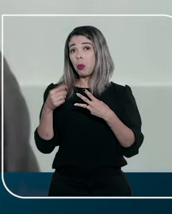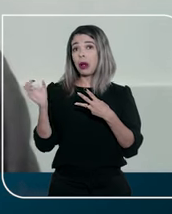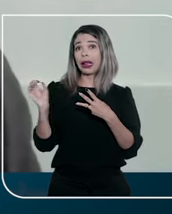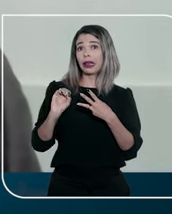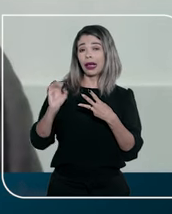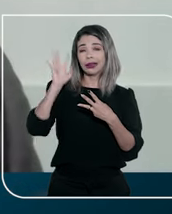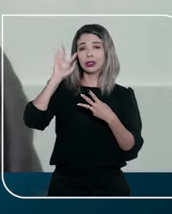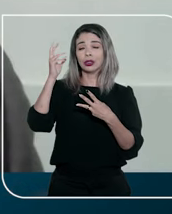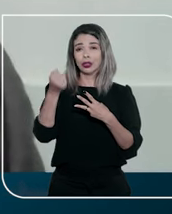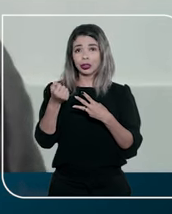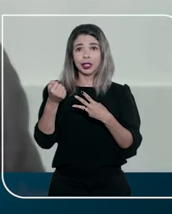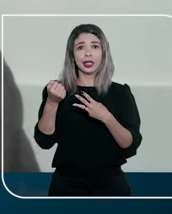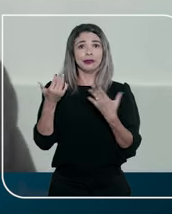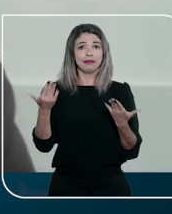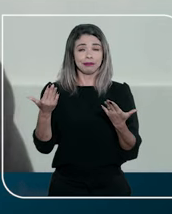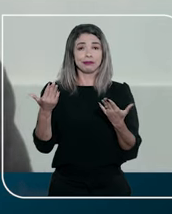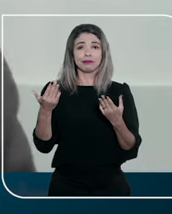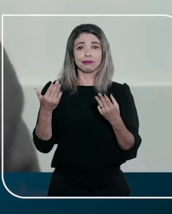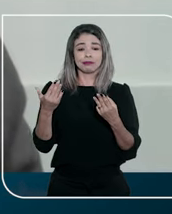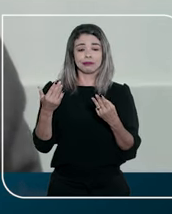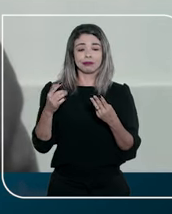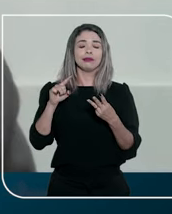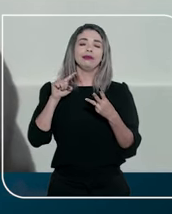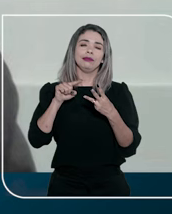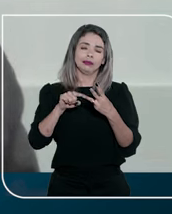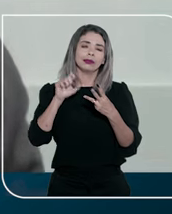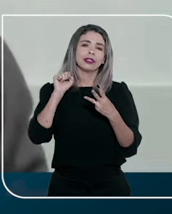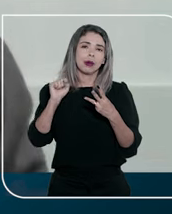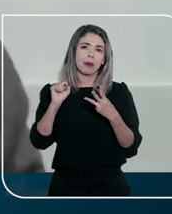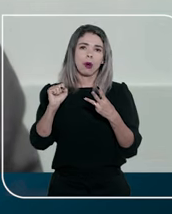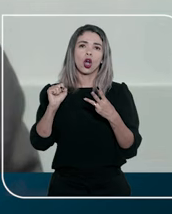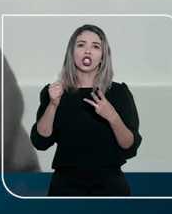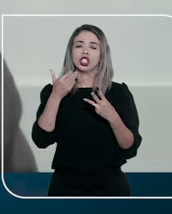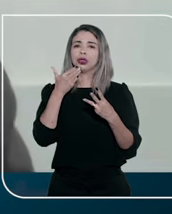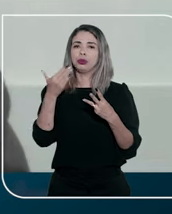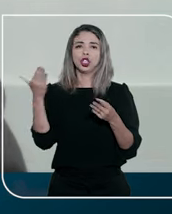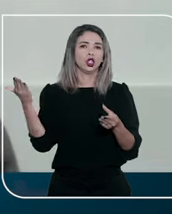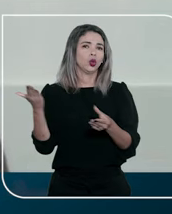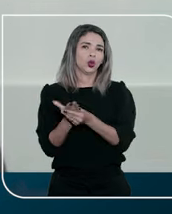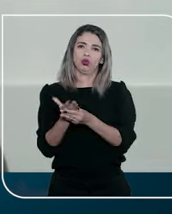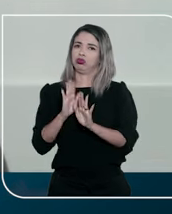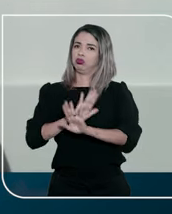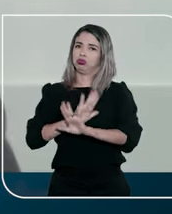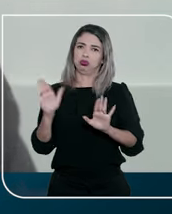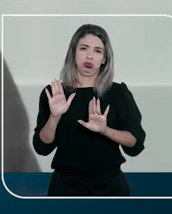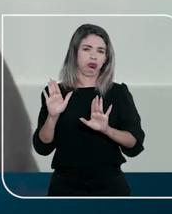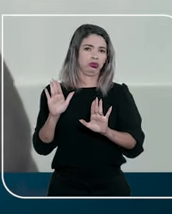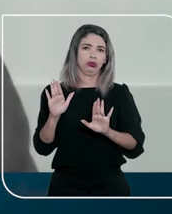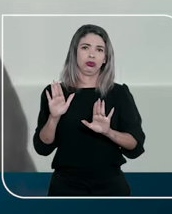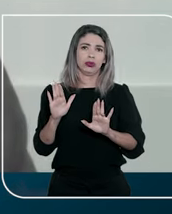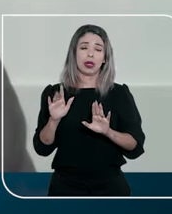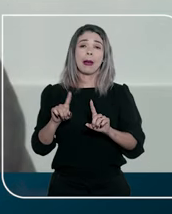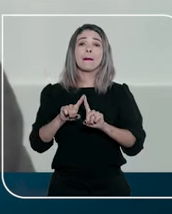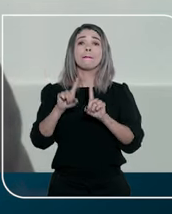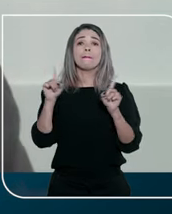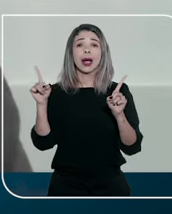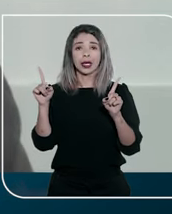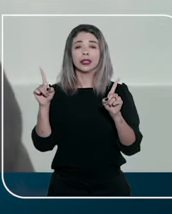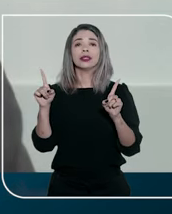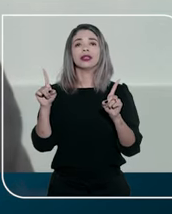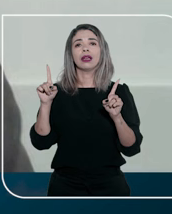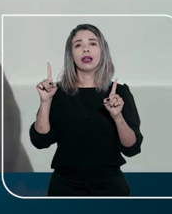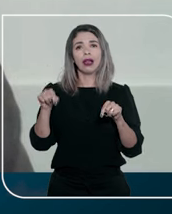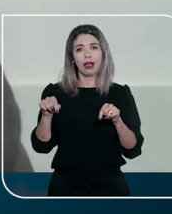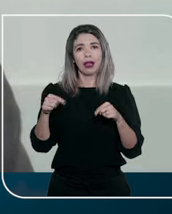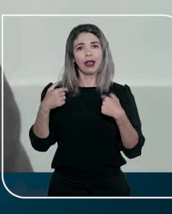o consumidor.gov, aí sim ele poderia requerer a prestação judicial e fazer sentido. Mas falando como executivo